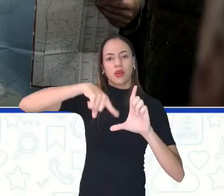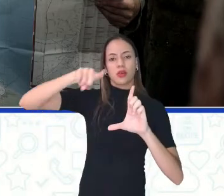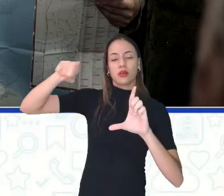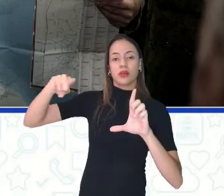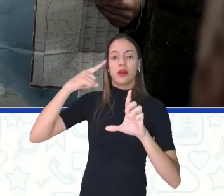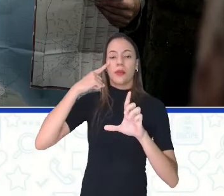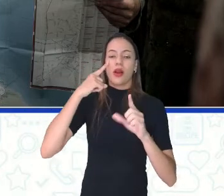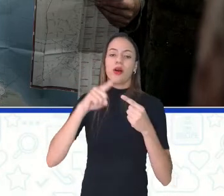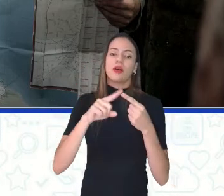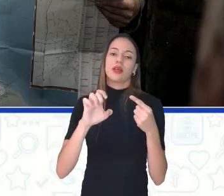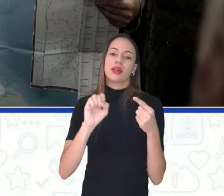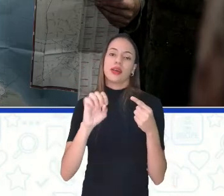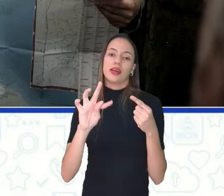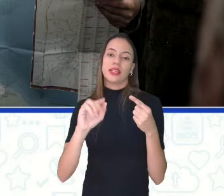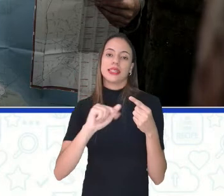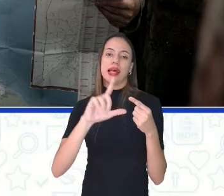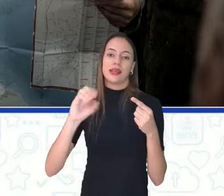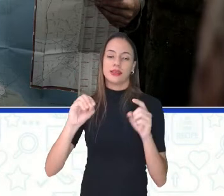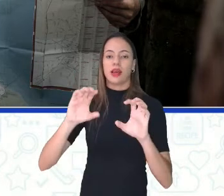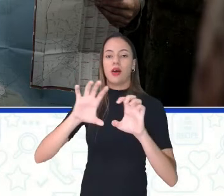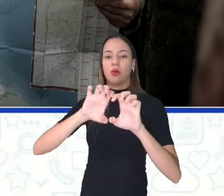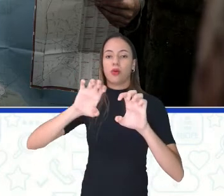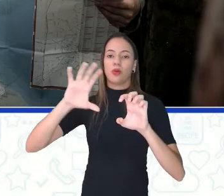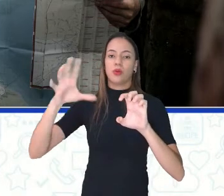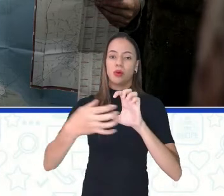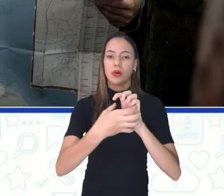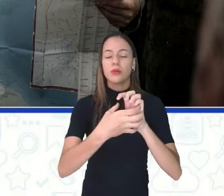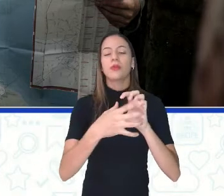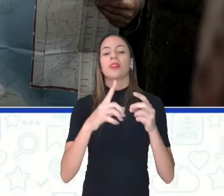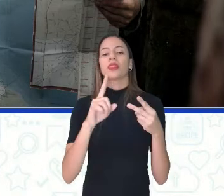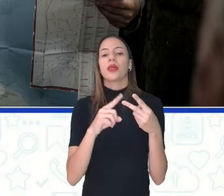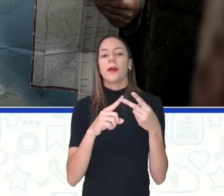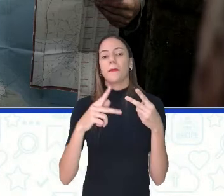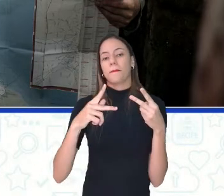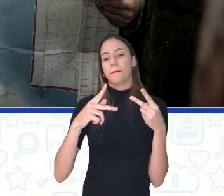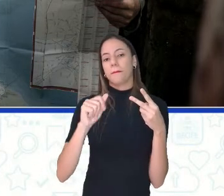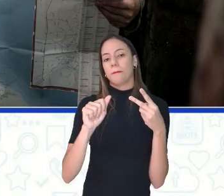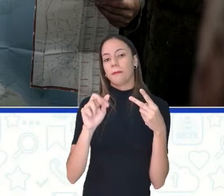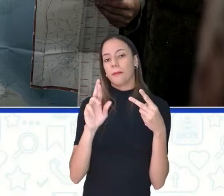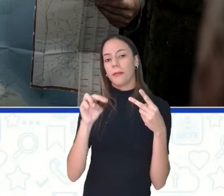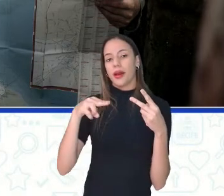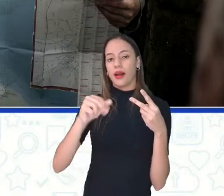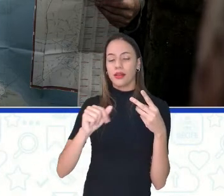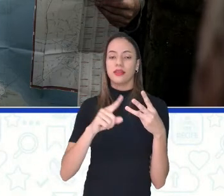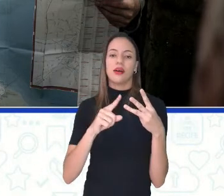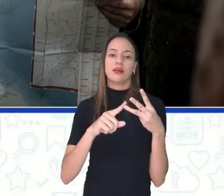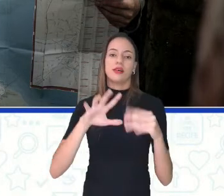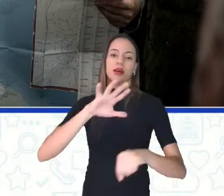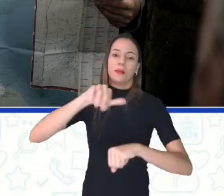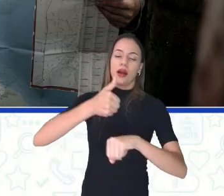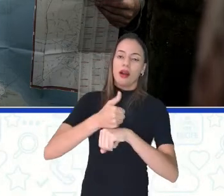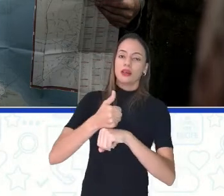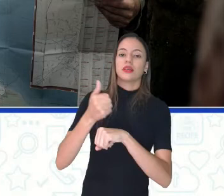estação ecológica, reserva biológica, rebio, Parna, né, Parque Nacional, Parque Estadual,